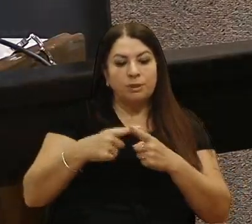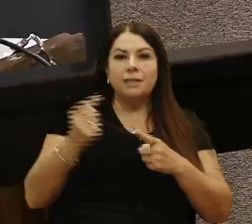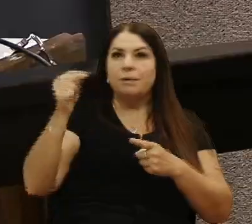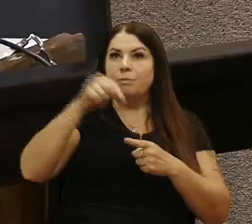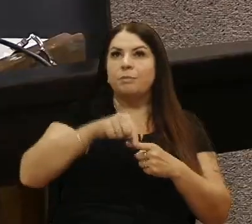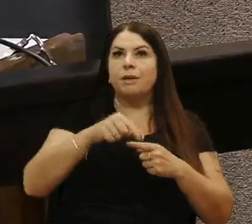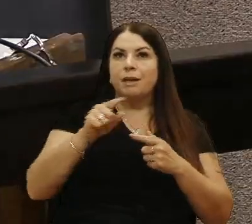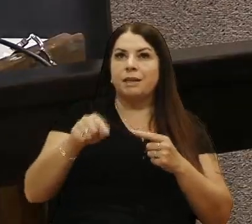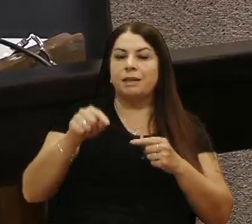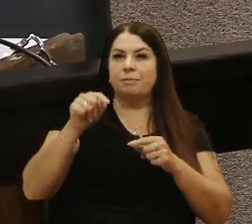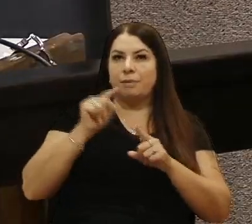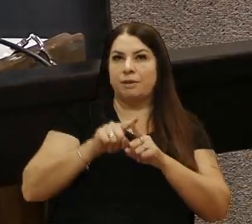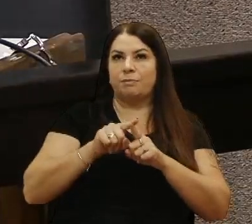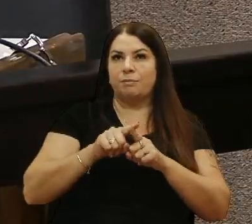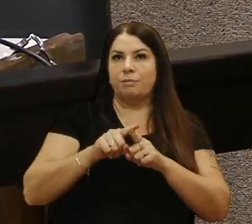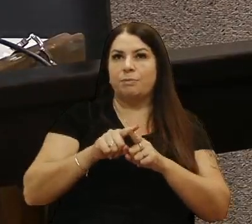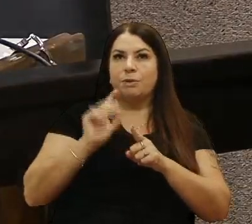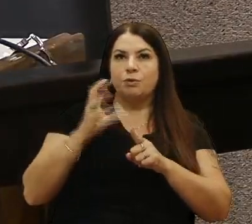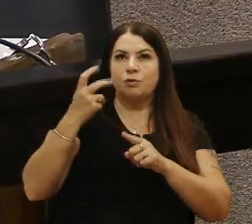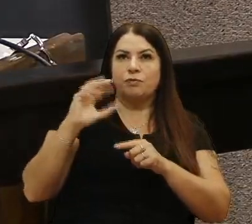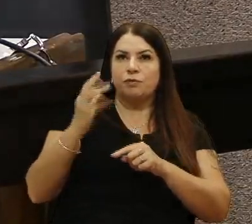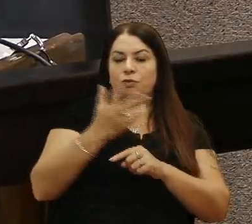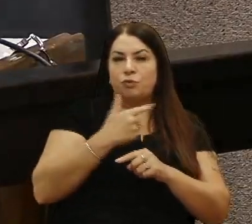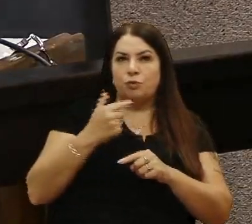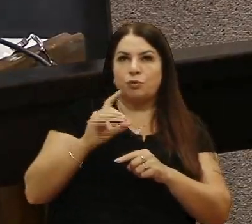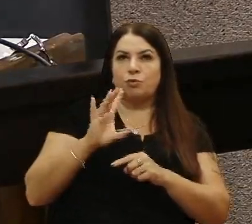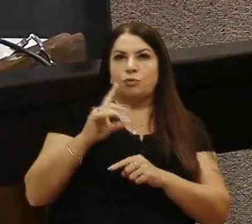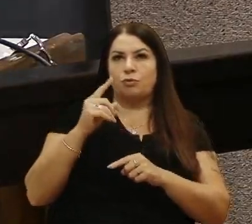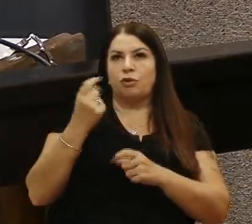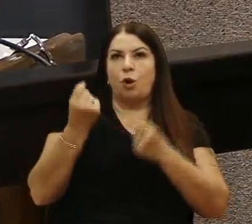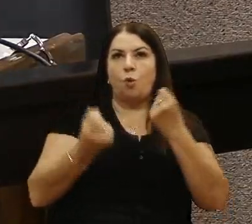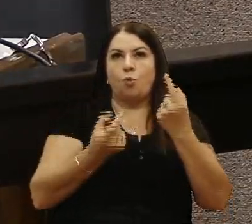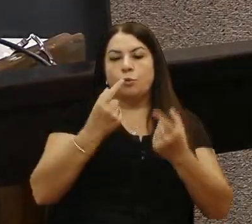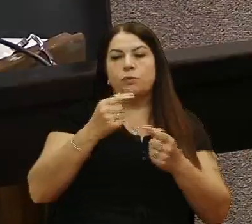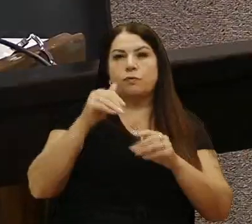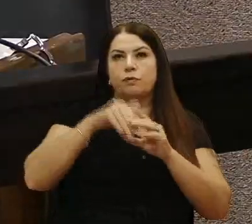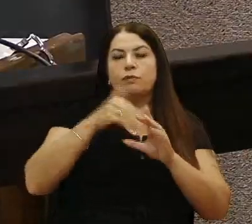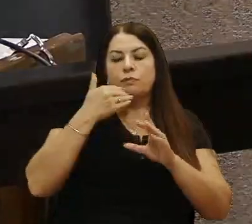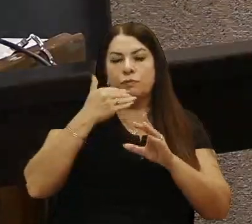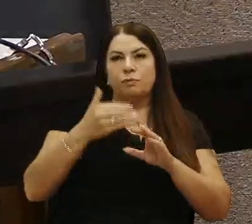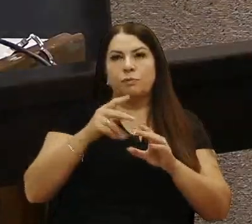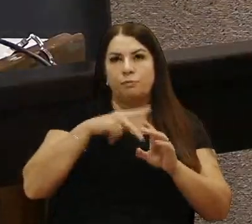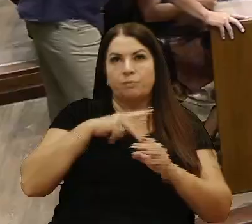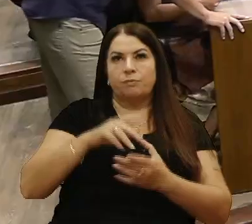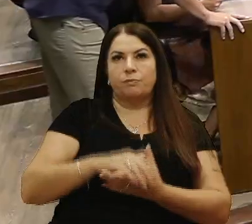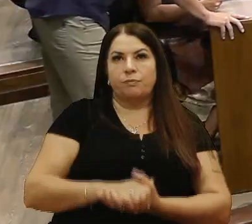trazer a baila aqui para a gente resolver de todos e não apenas de alguns. Votarei favorável, senhor